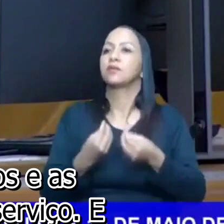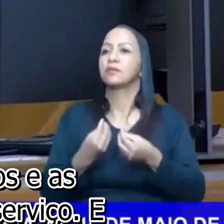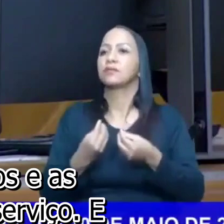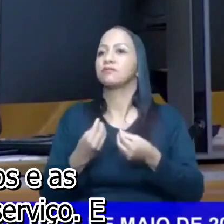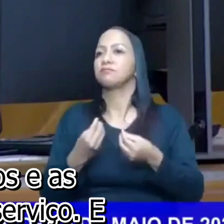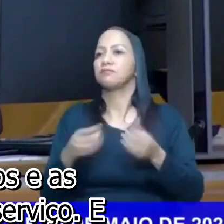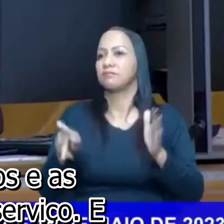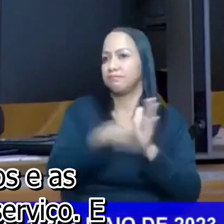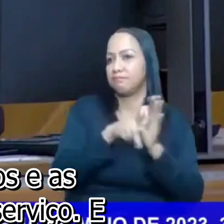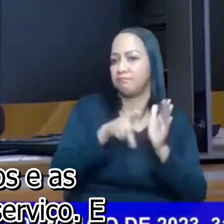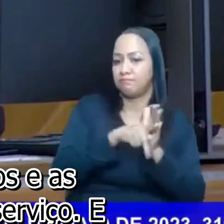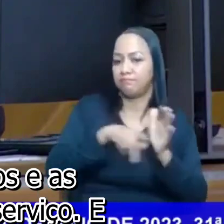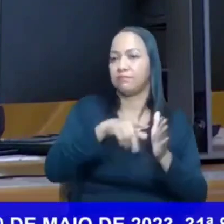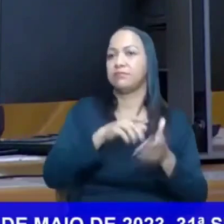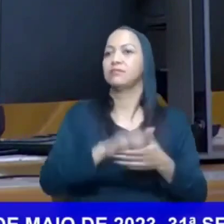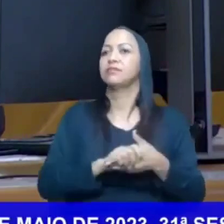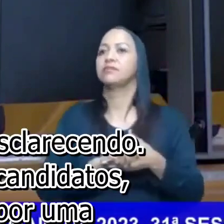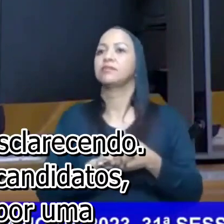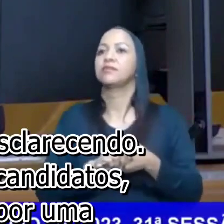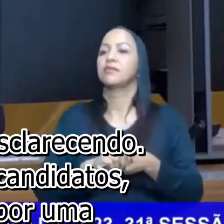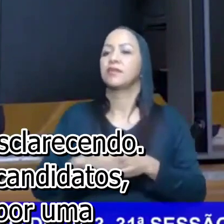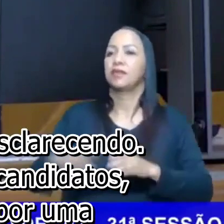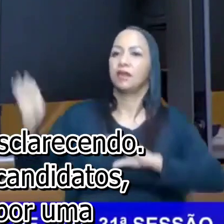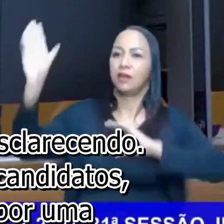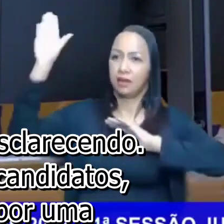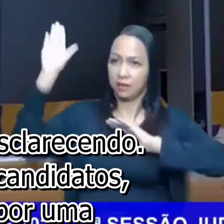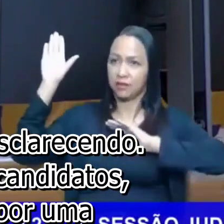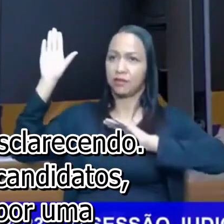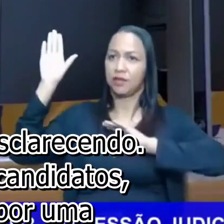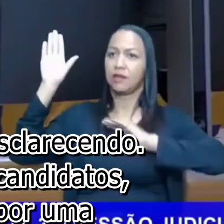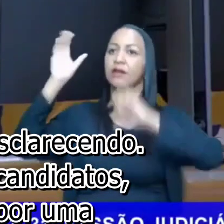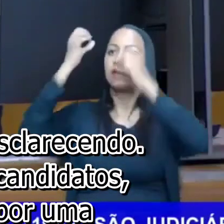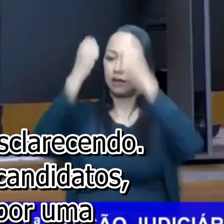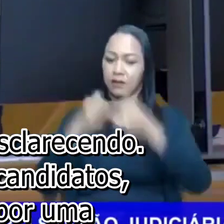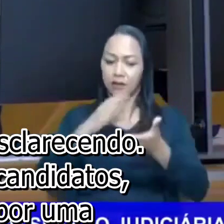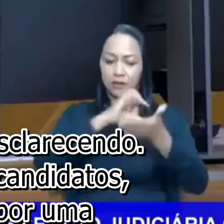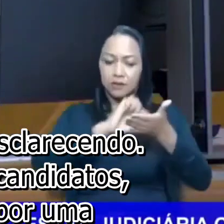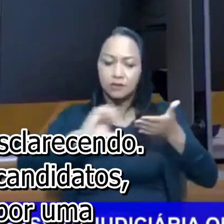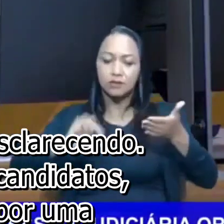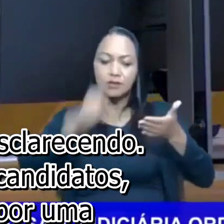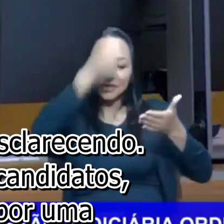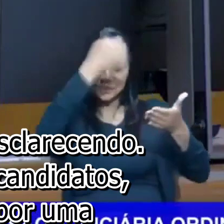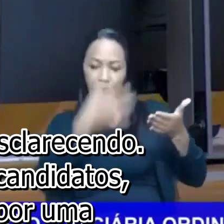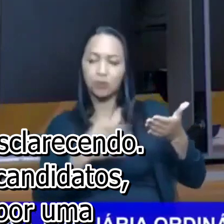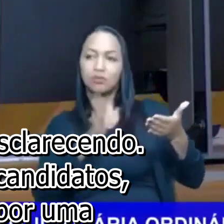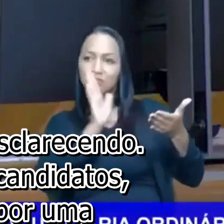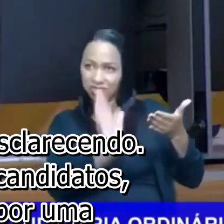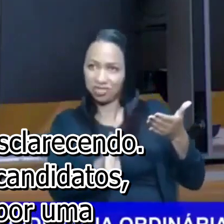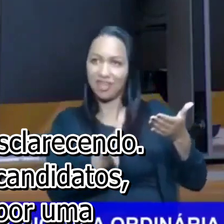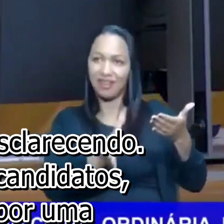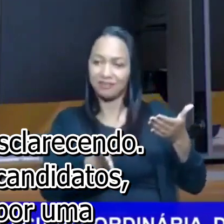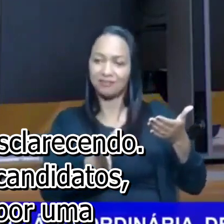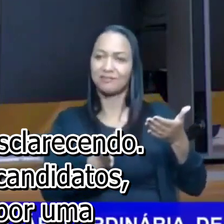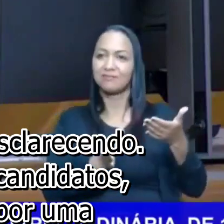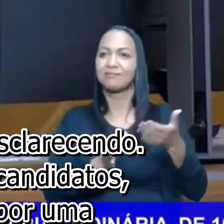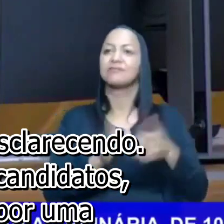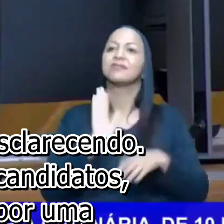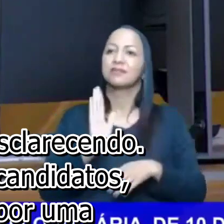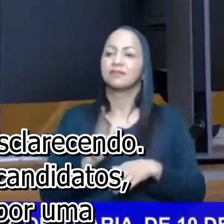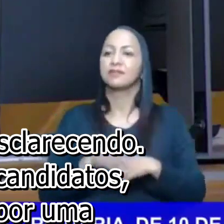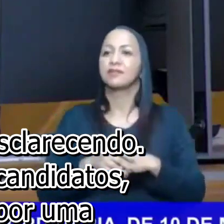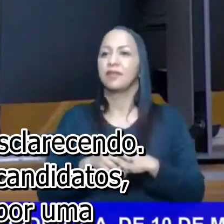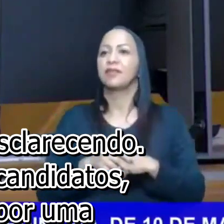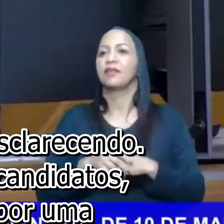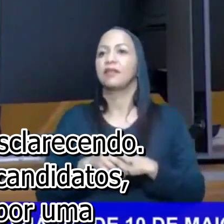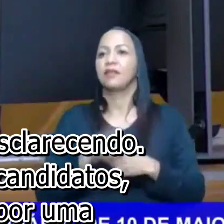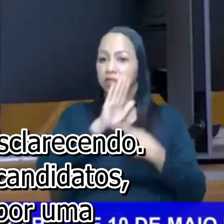essa prestação de serviço. E a candidata trouxe aos autos a nota explicativa esclarecendo. Então, esse dever